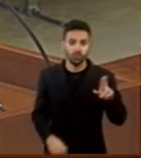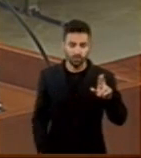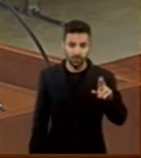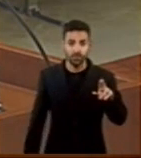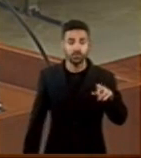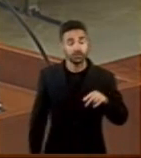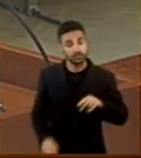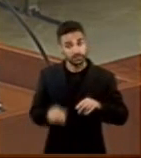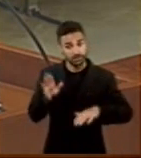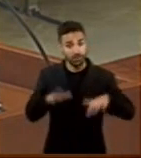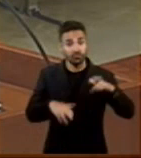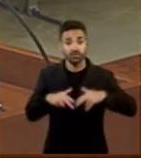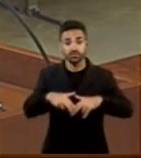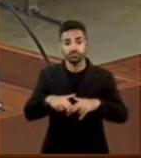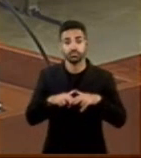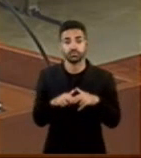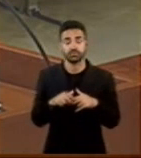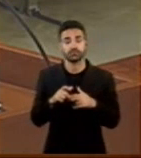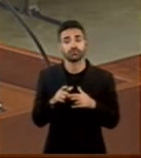até responsável